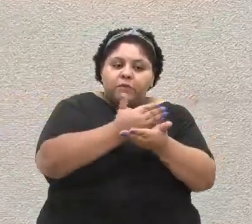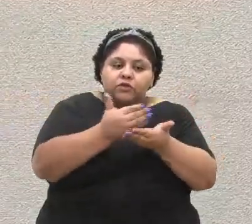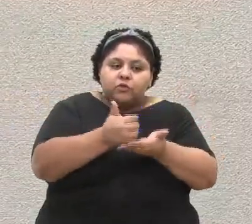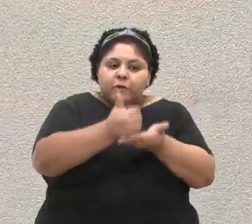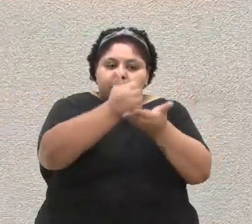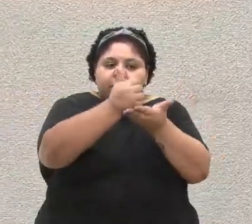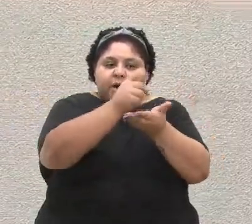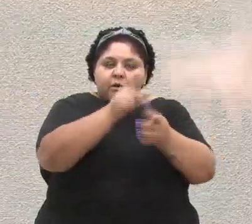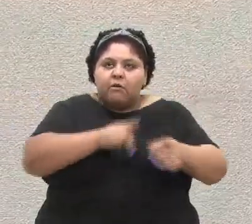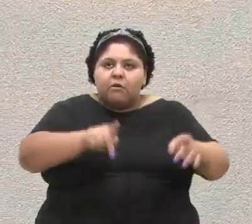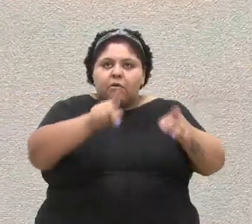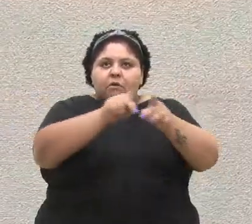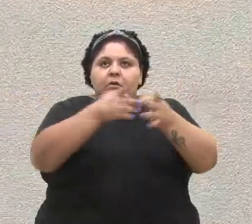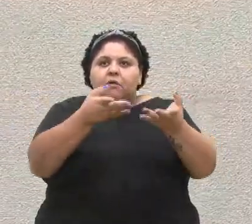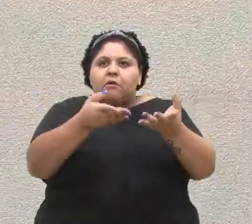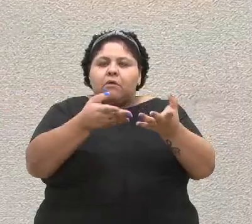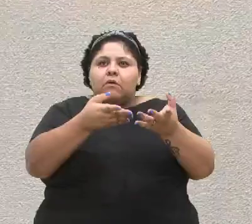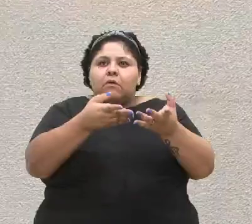Zanquim, o IAD.